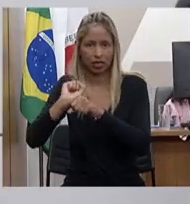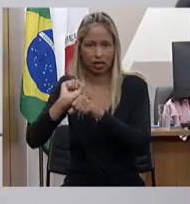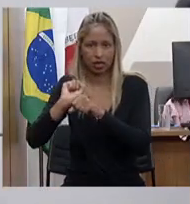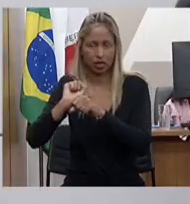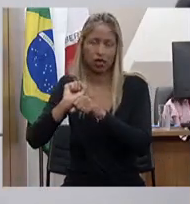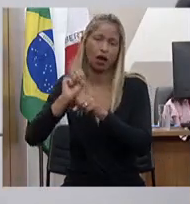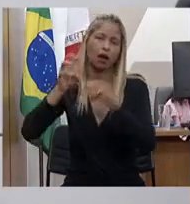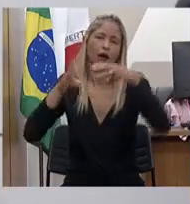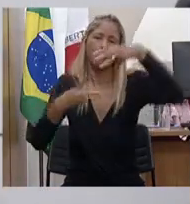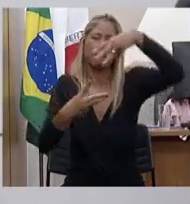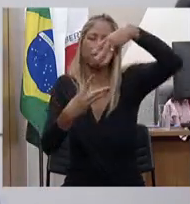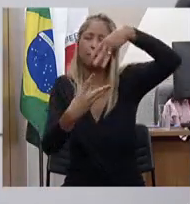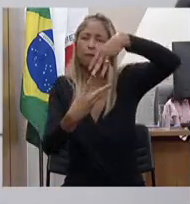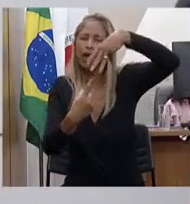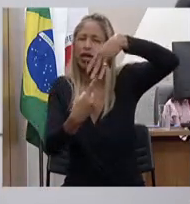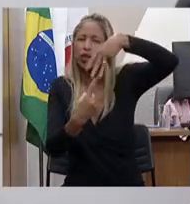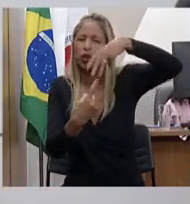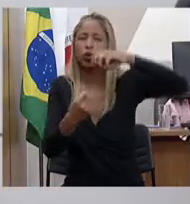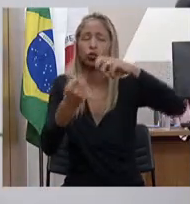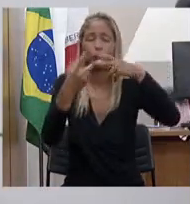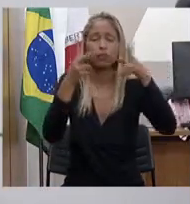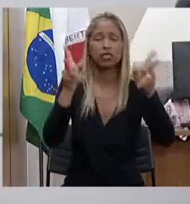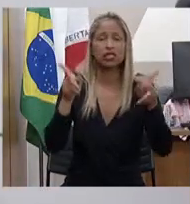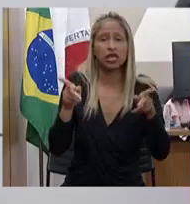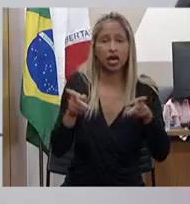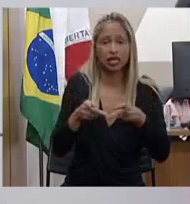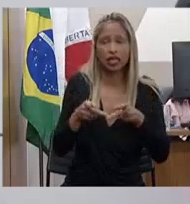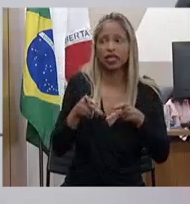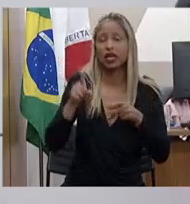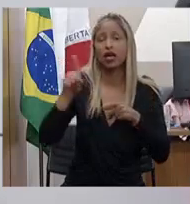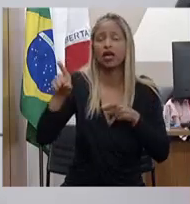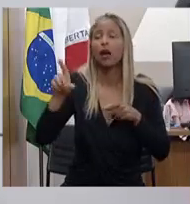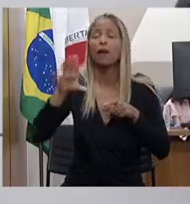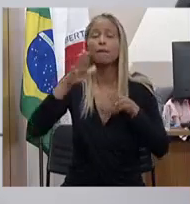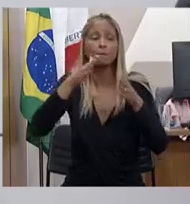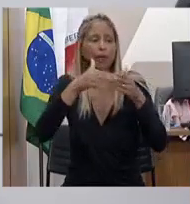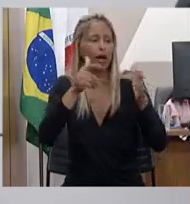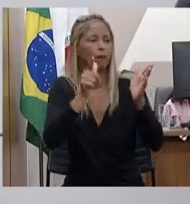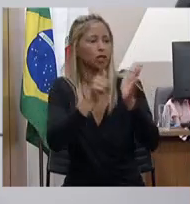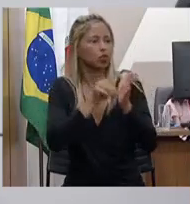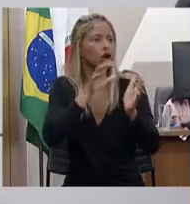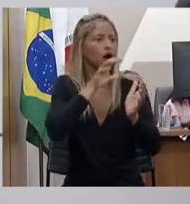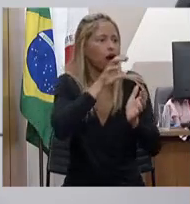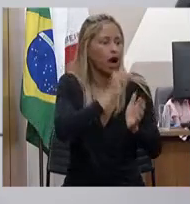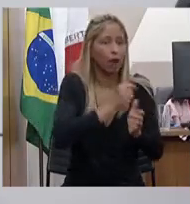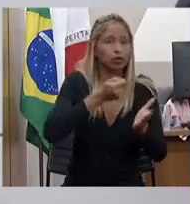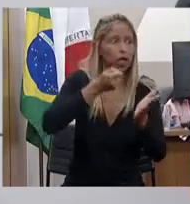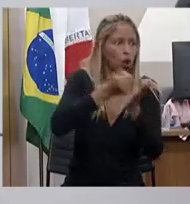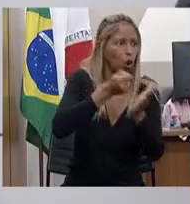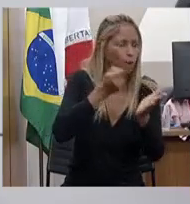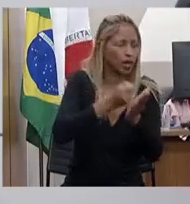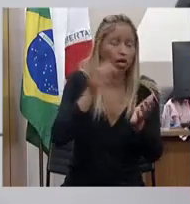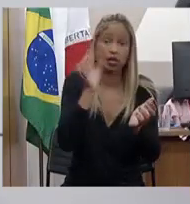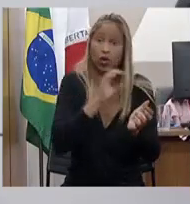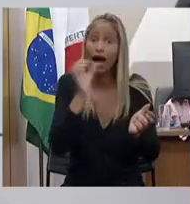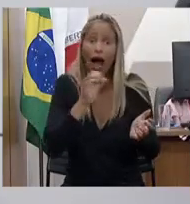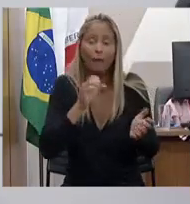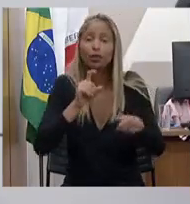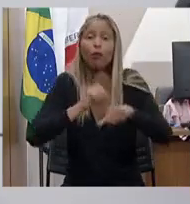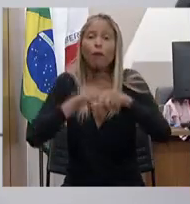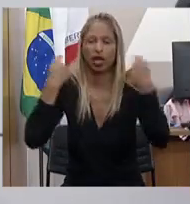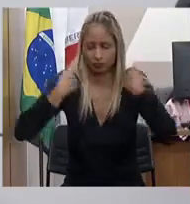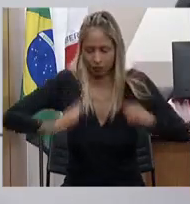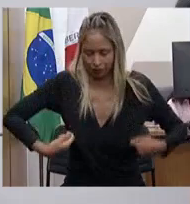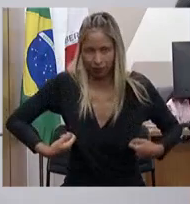do McDonald's Qualquer que seja alugado uma pizzaria para sair para ir no pedido Ele pega o pedido ali ele tem que entregar rápido tem uma cobrança de rapidez nessa entrega